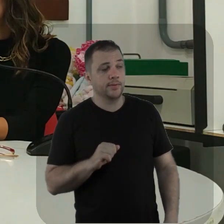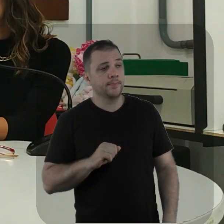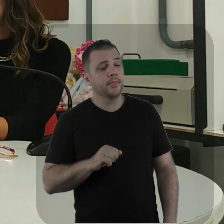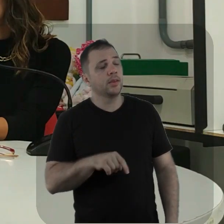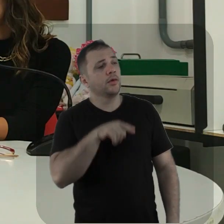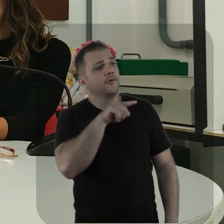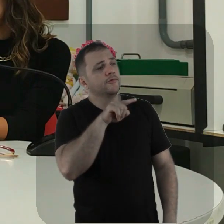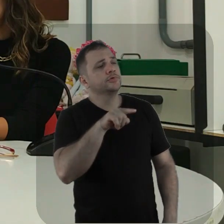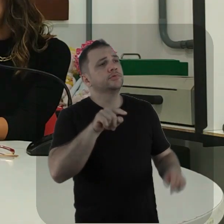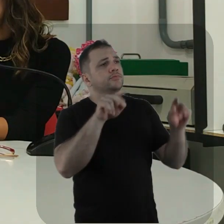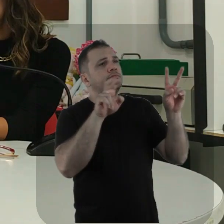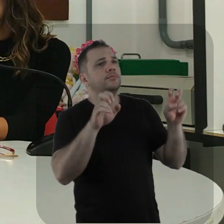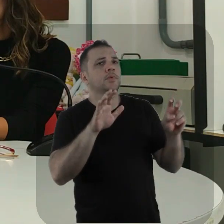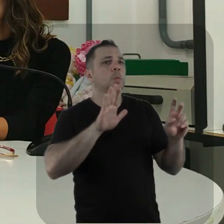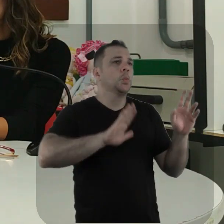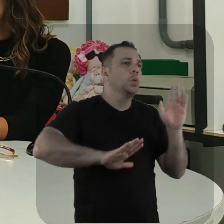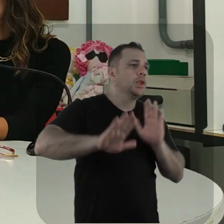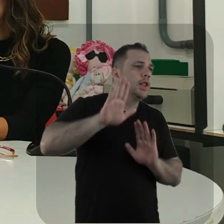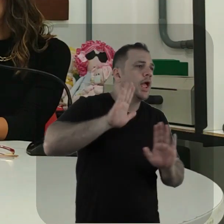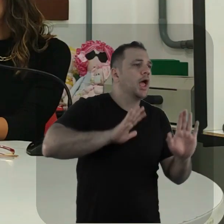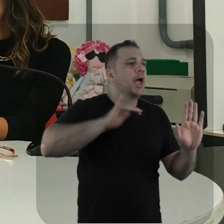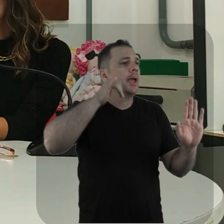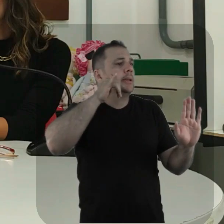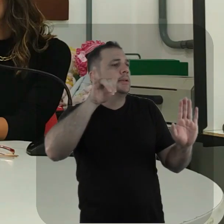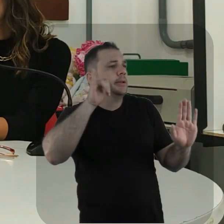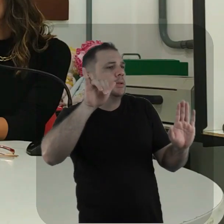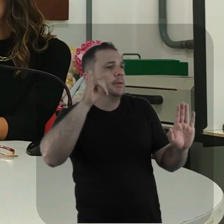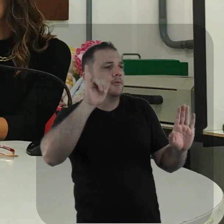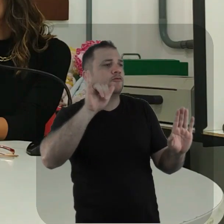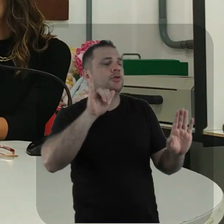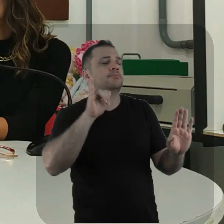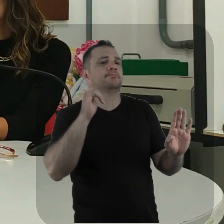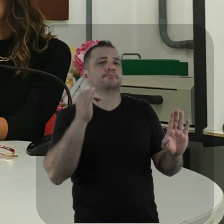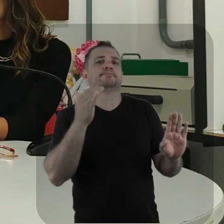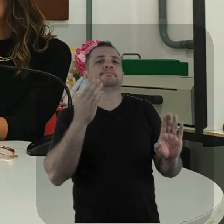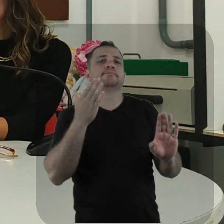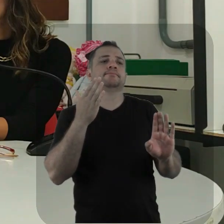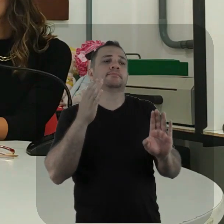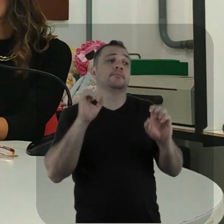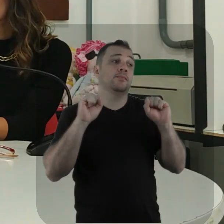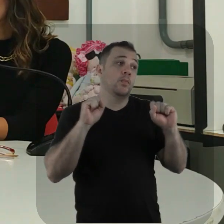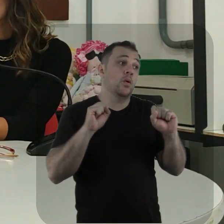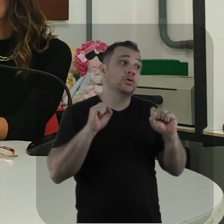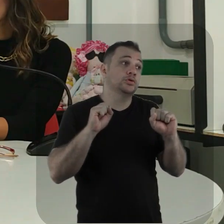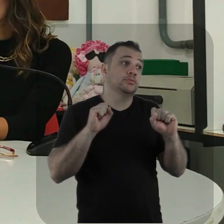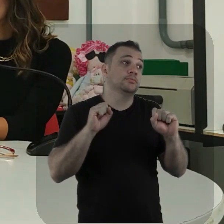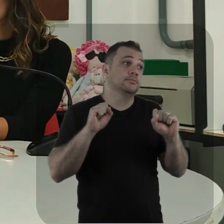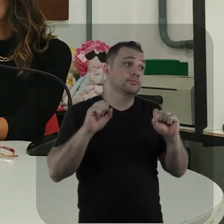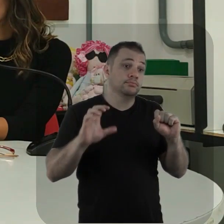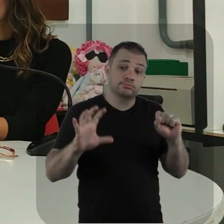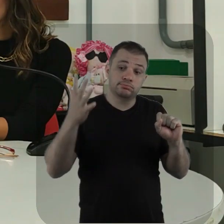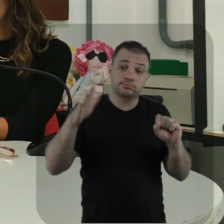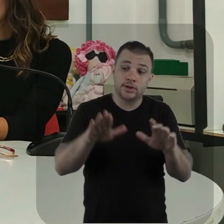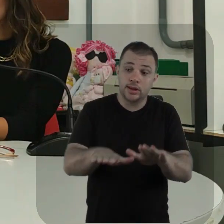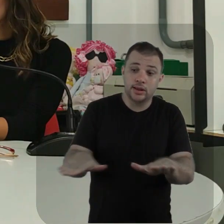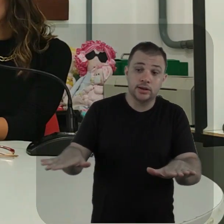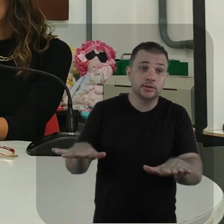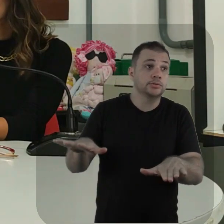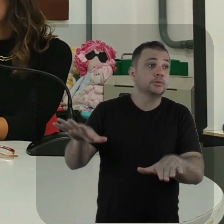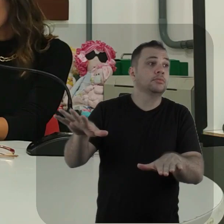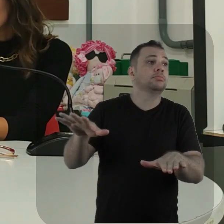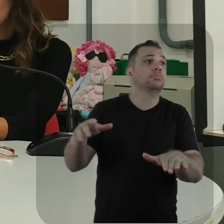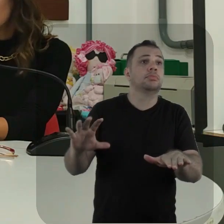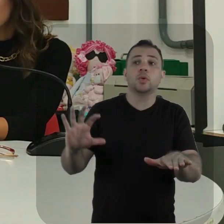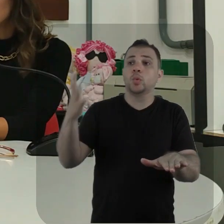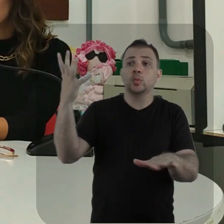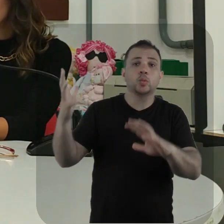a que cuidados, assim, precauções, né, o que você percebe que tem colaborado para um